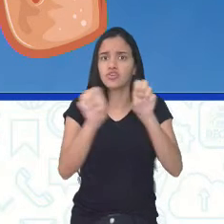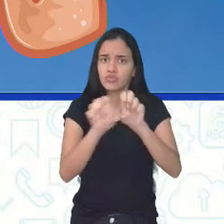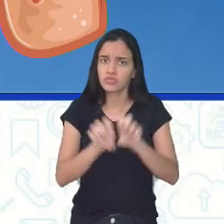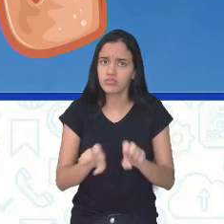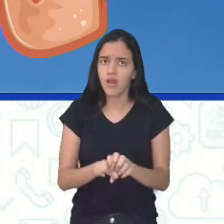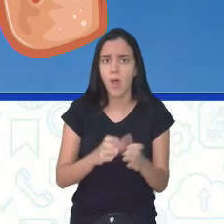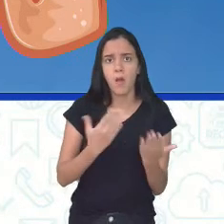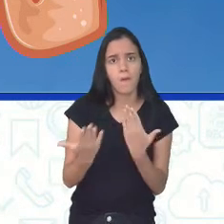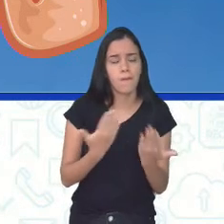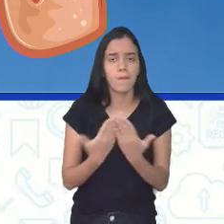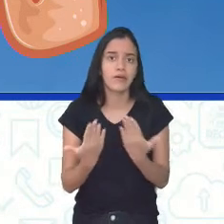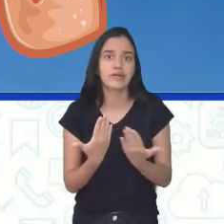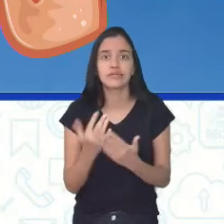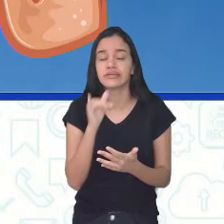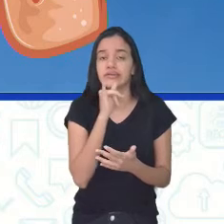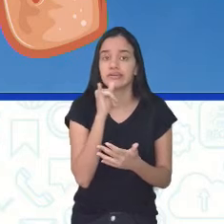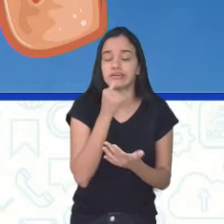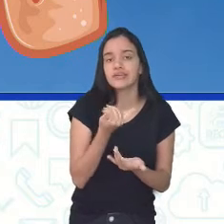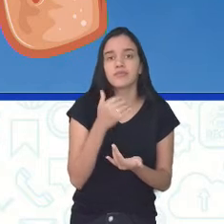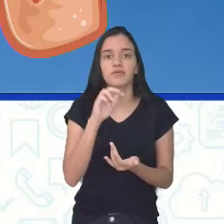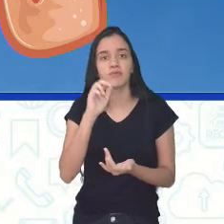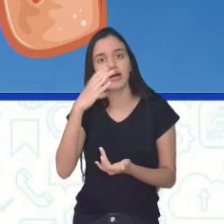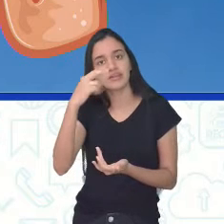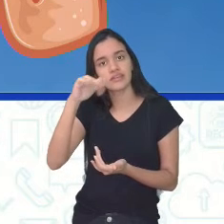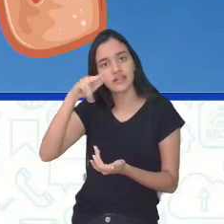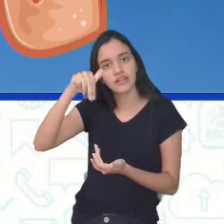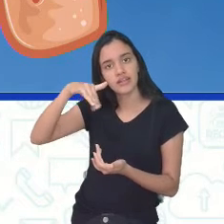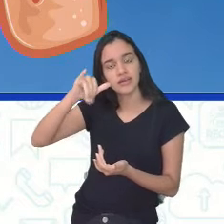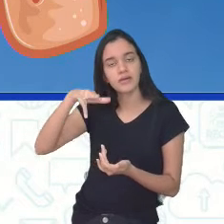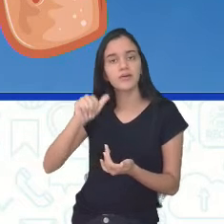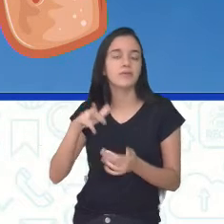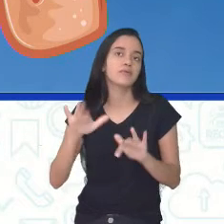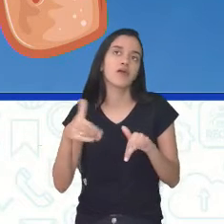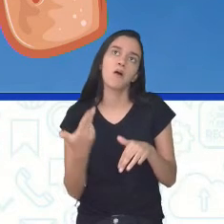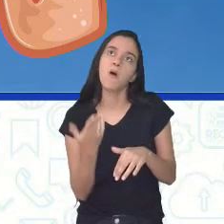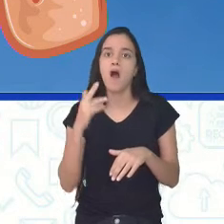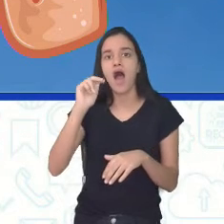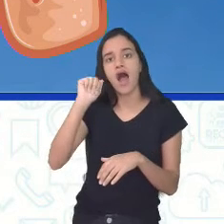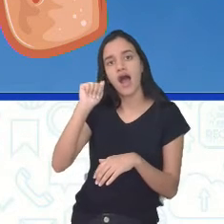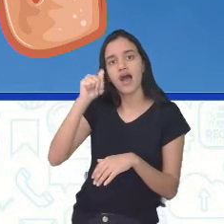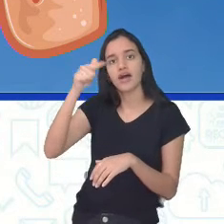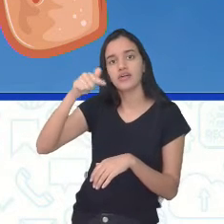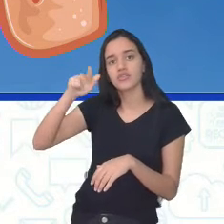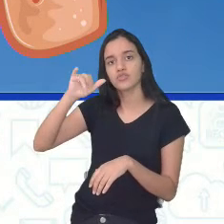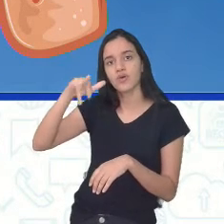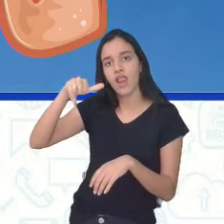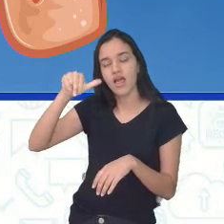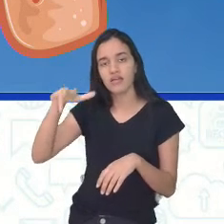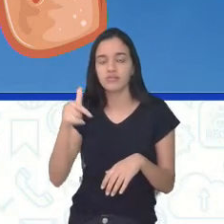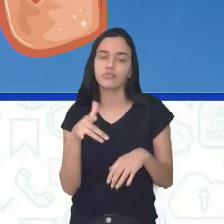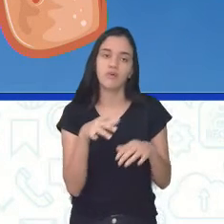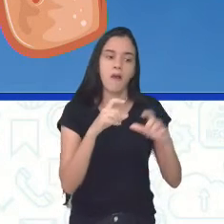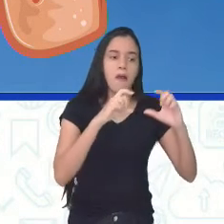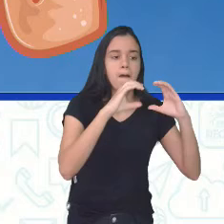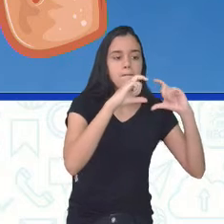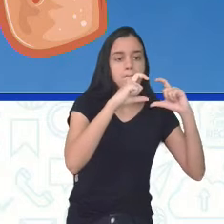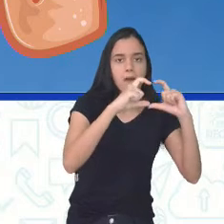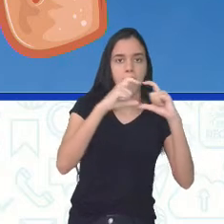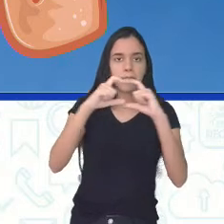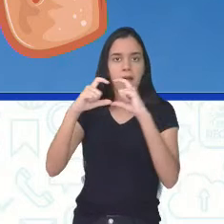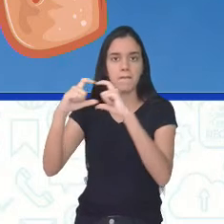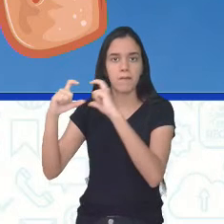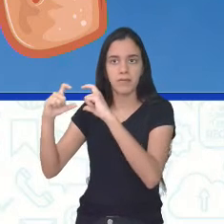ser comparada até mesmo a uma cerâmica, um azulejo. As plaquinhas, uma após a outra. Já vocês estão vendo aí na